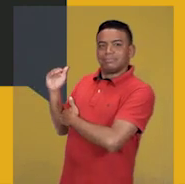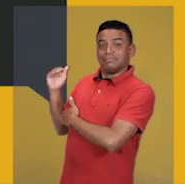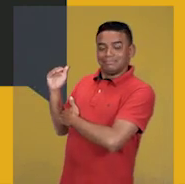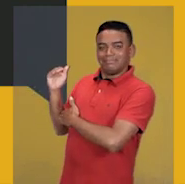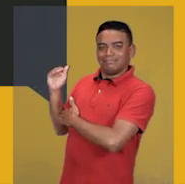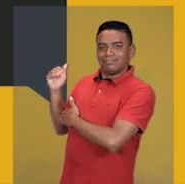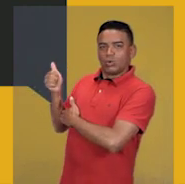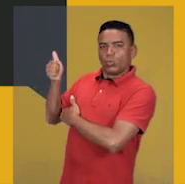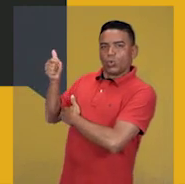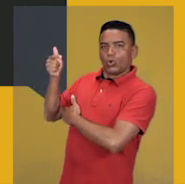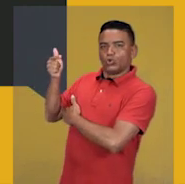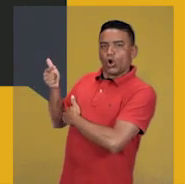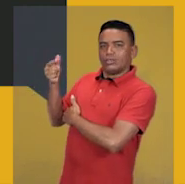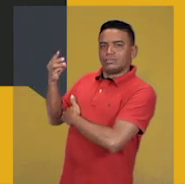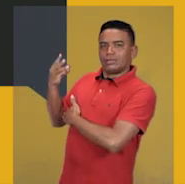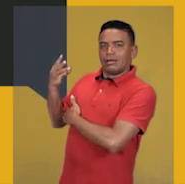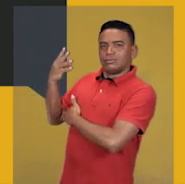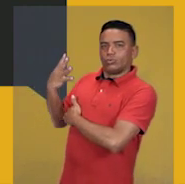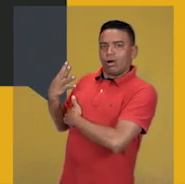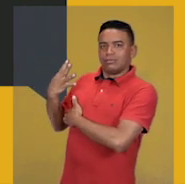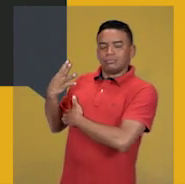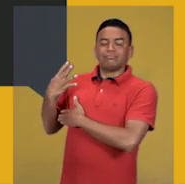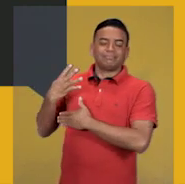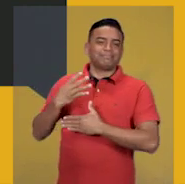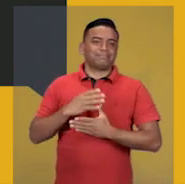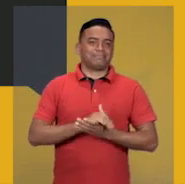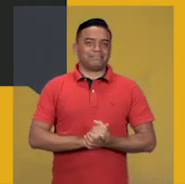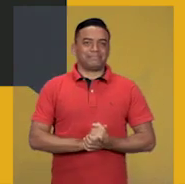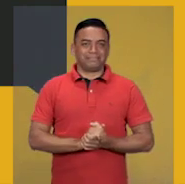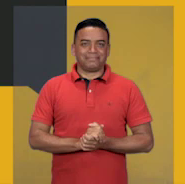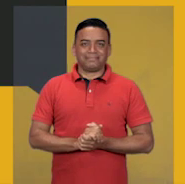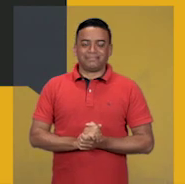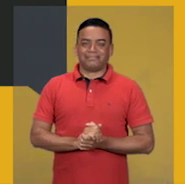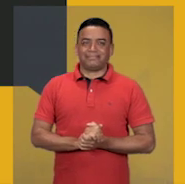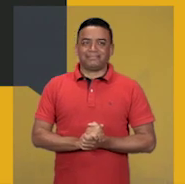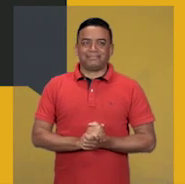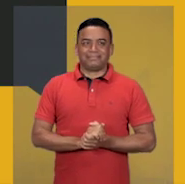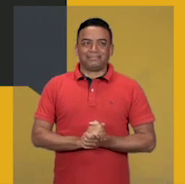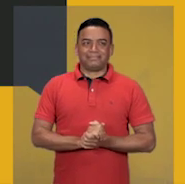a 4 é influencers and web marketing.